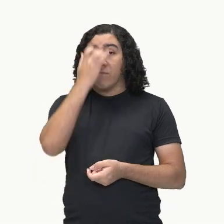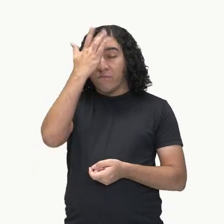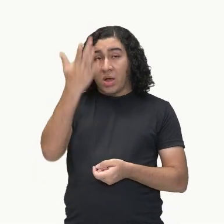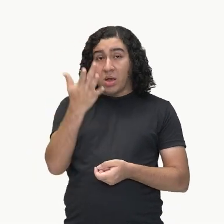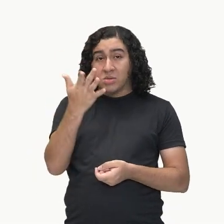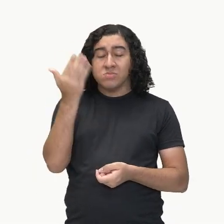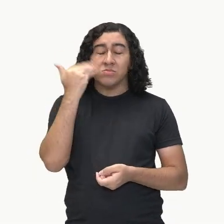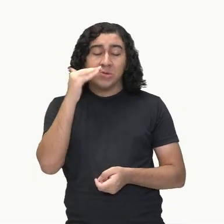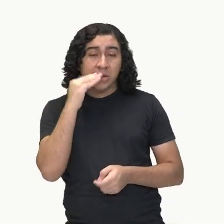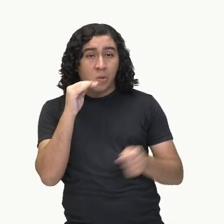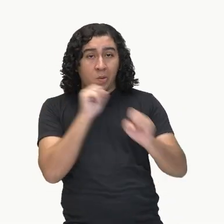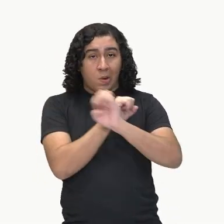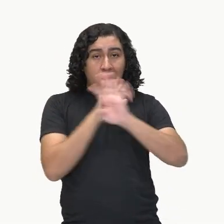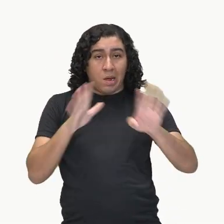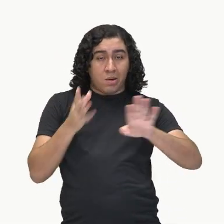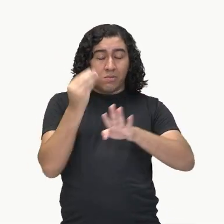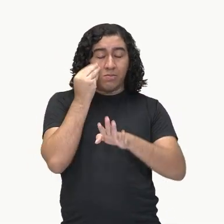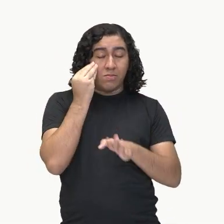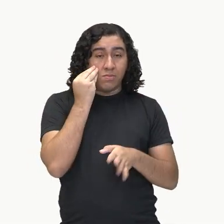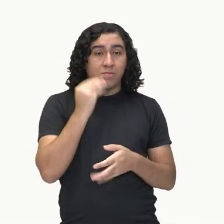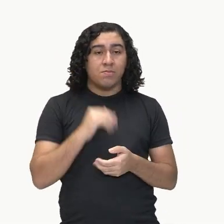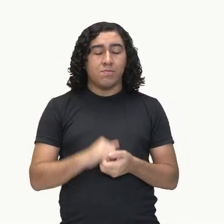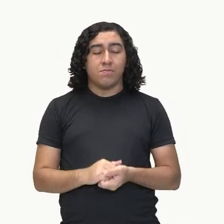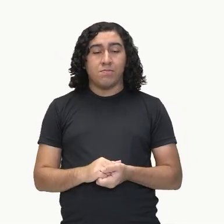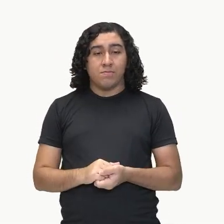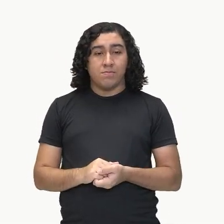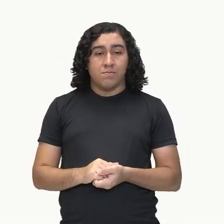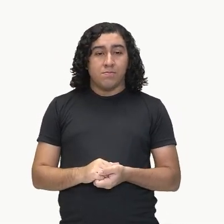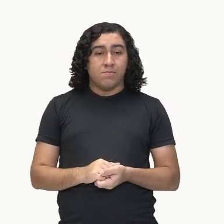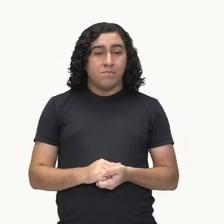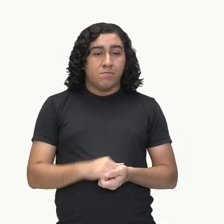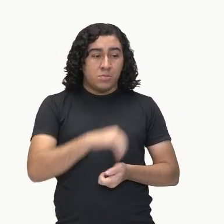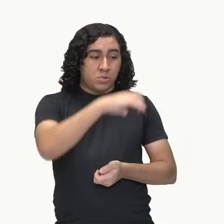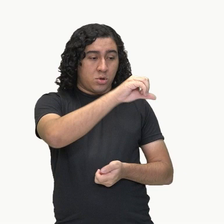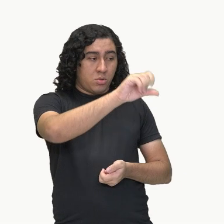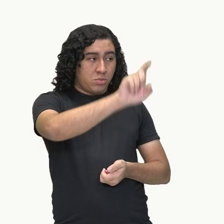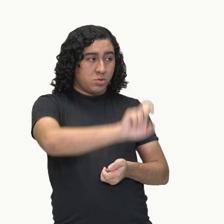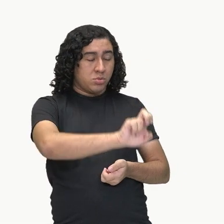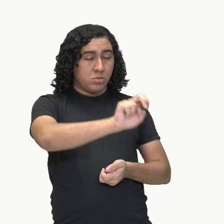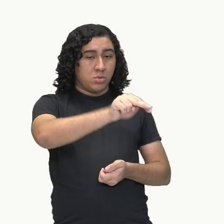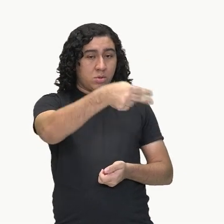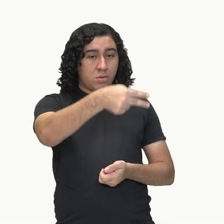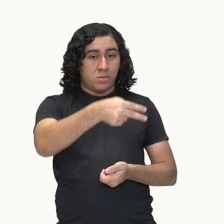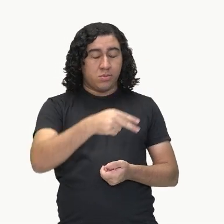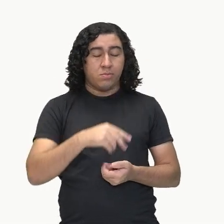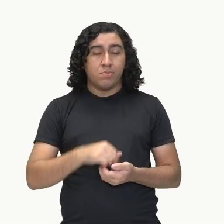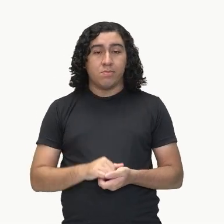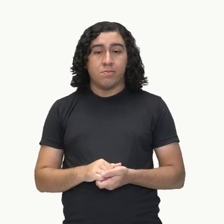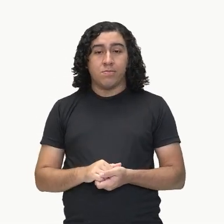vamos escrever aqui nesse formato. Primeiro polinômio